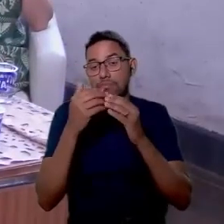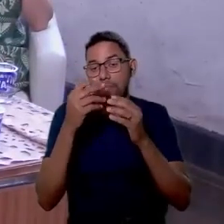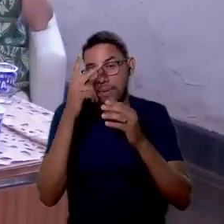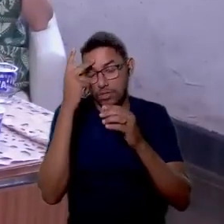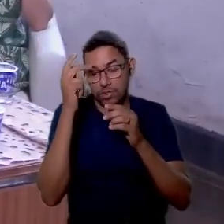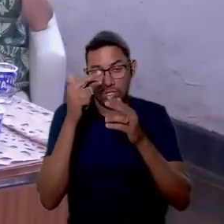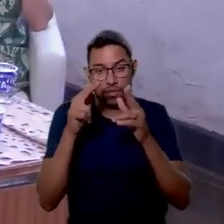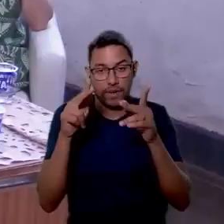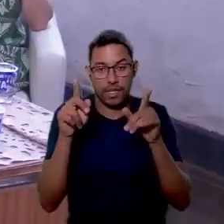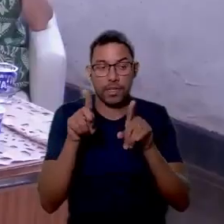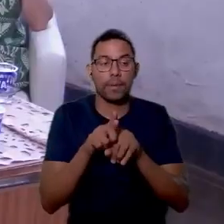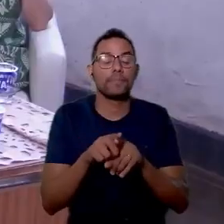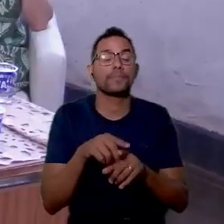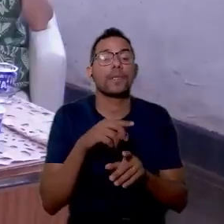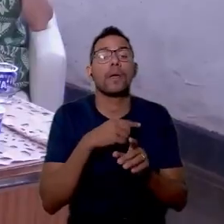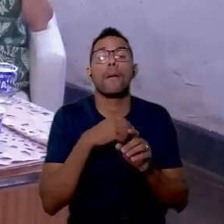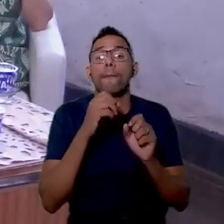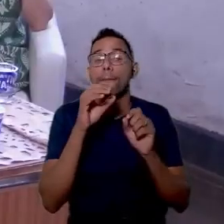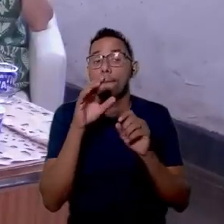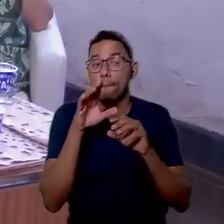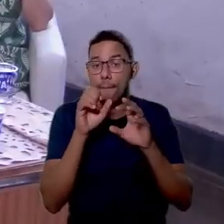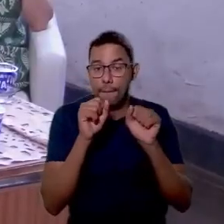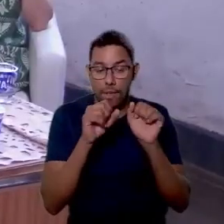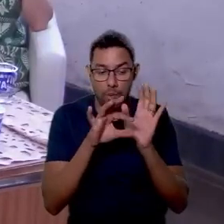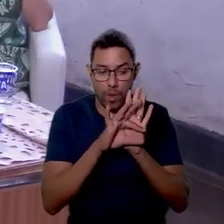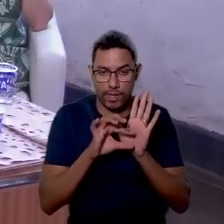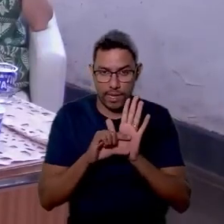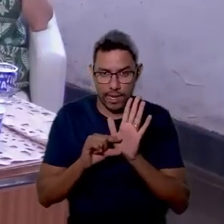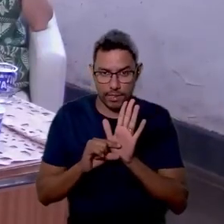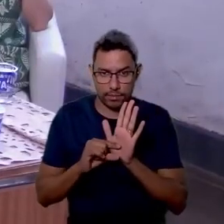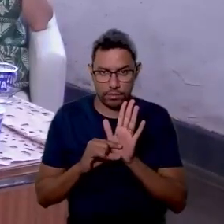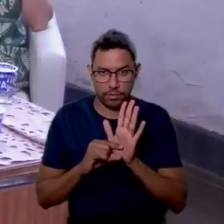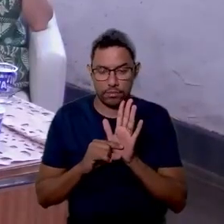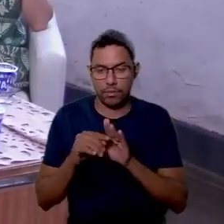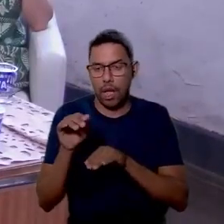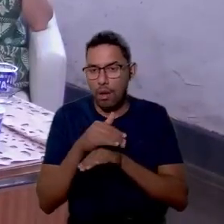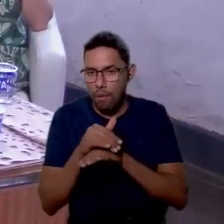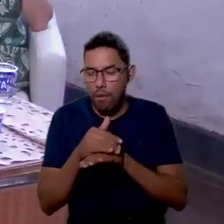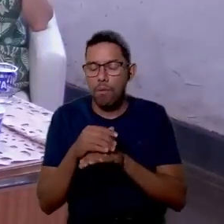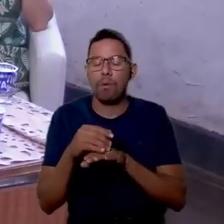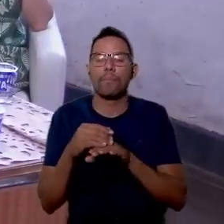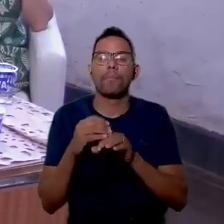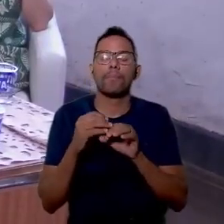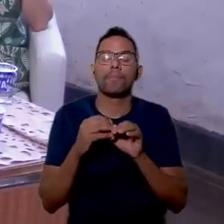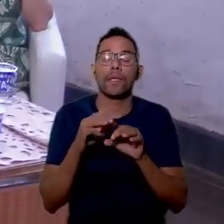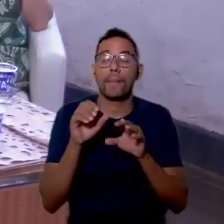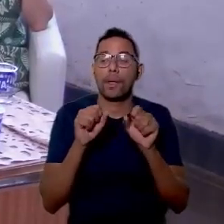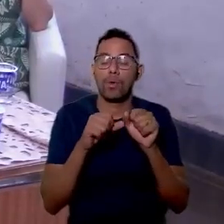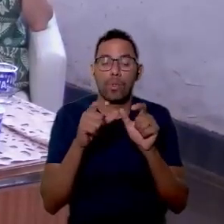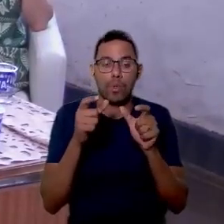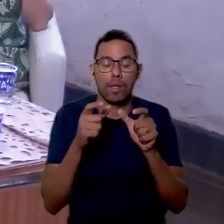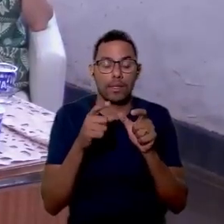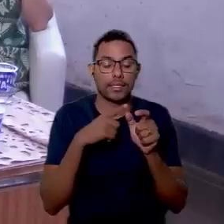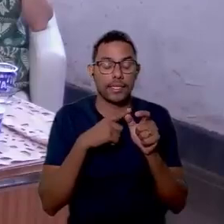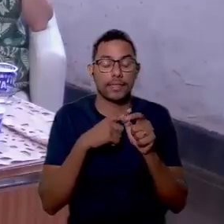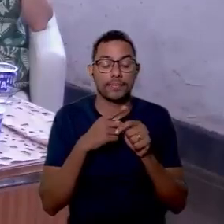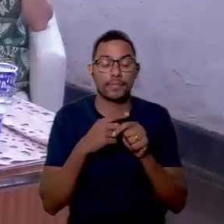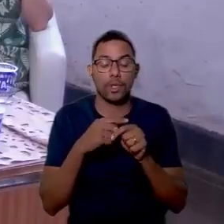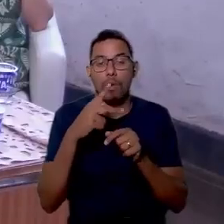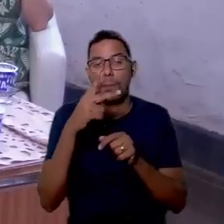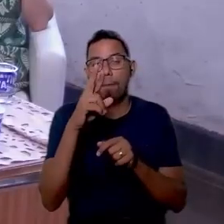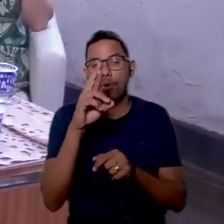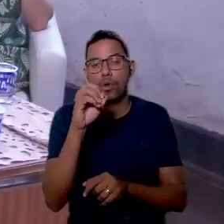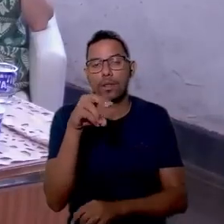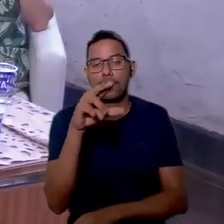endereço onde ele poderia pegar essas informações, que é o nosso SALI, que vocês estão vendo ali. Bem aqui tem assim,